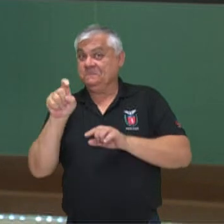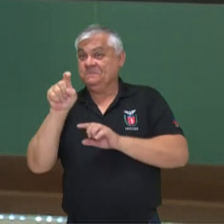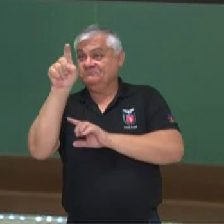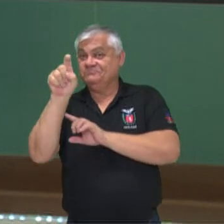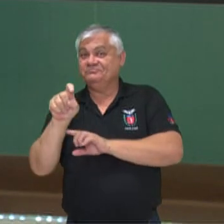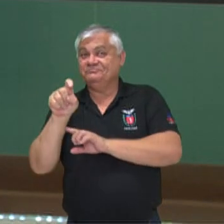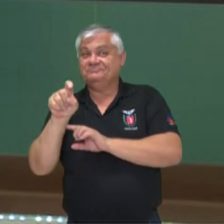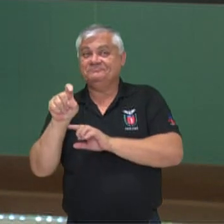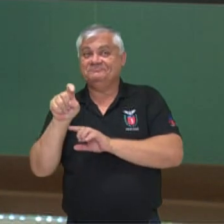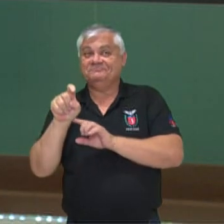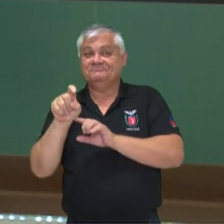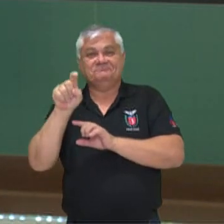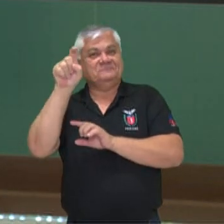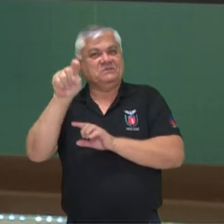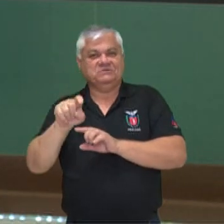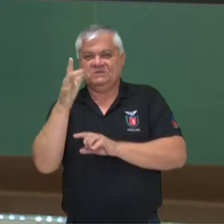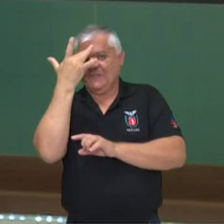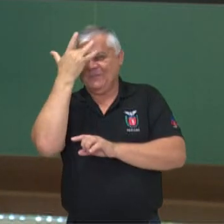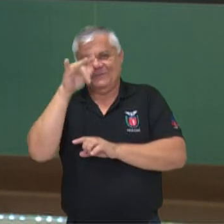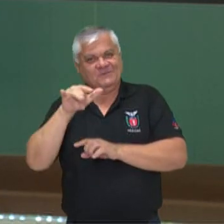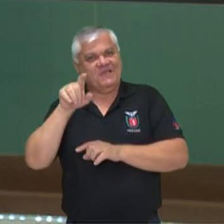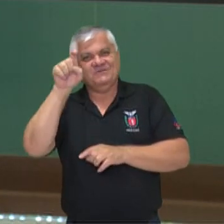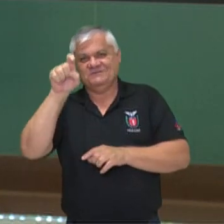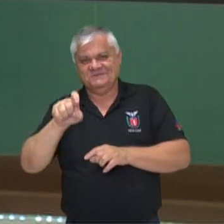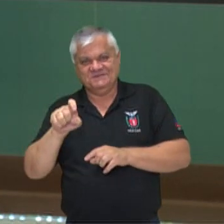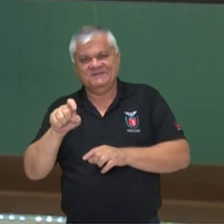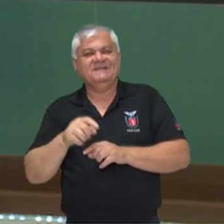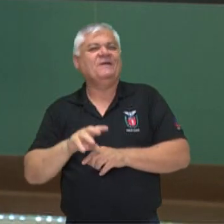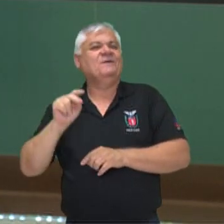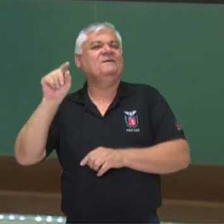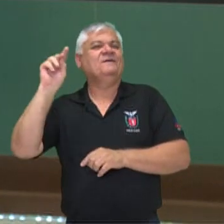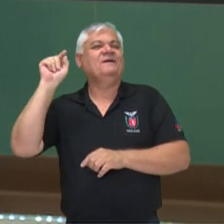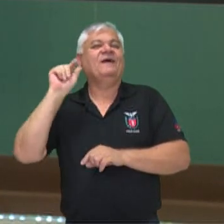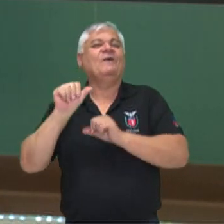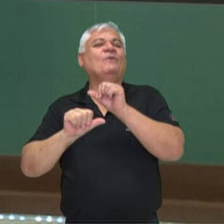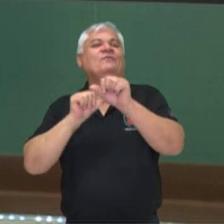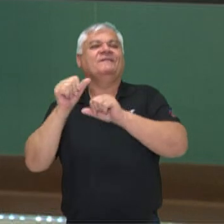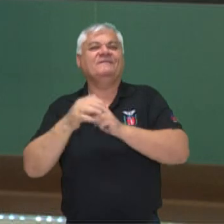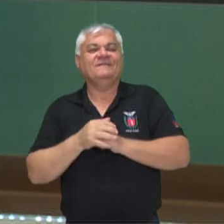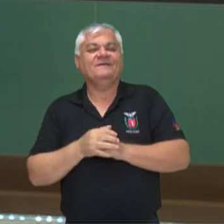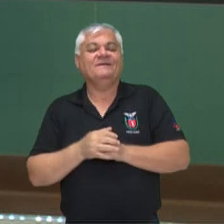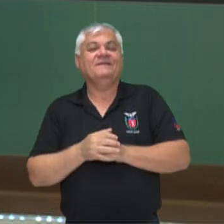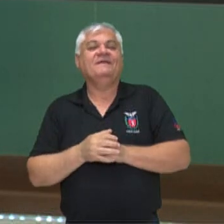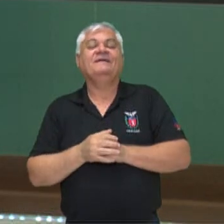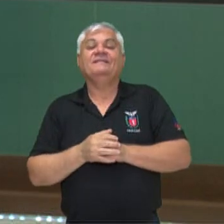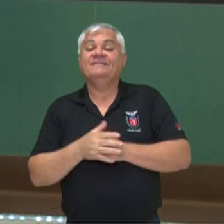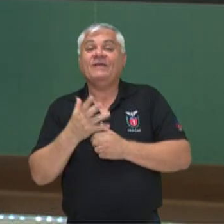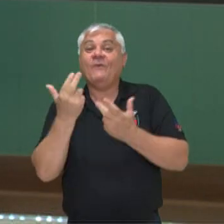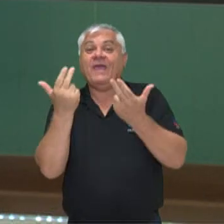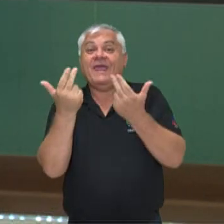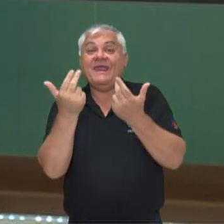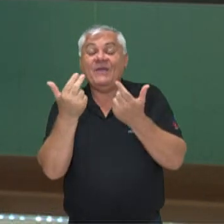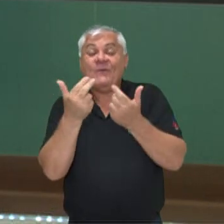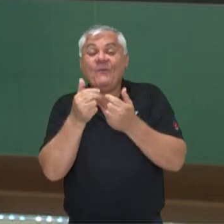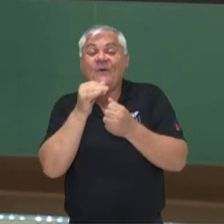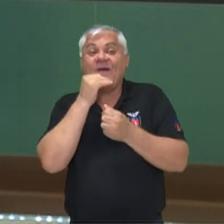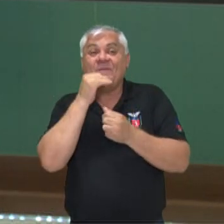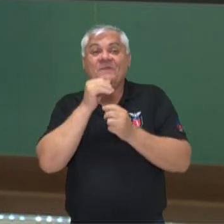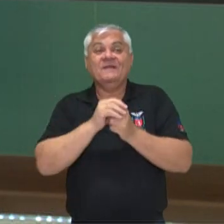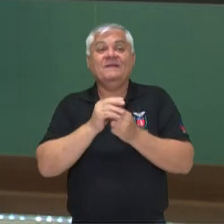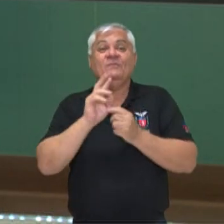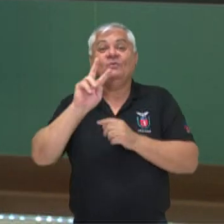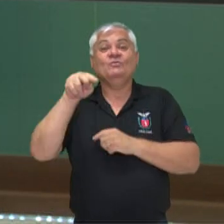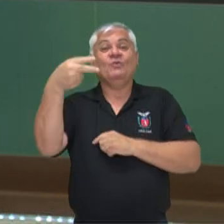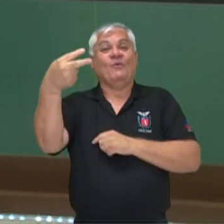seja, com estas informações aqui, o que aconteceu com a idade deles? A idade do pai era igual ao quadrado da idade do